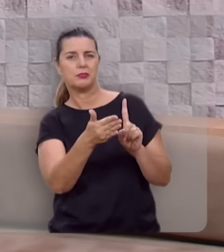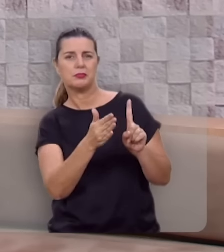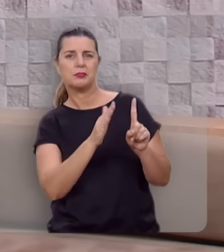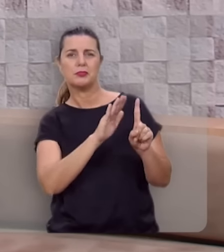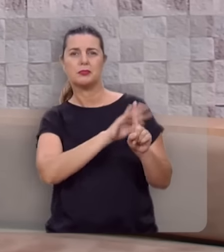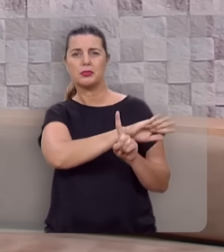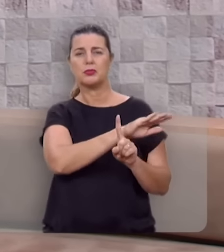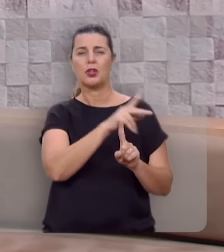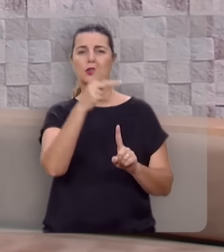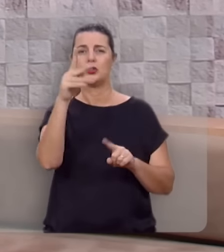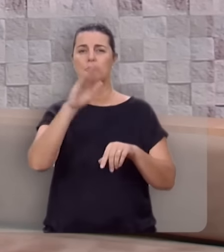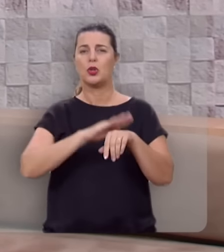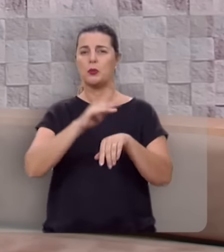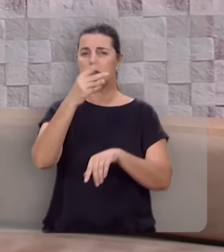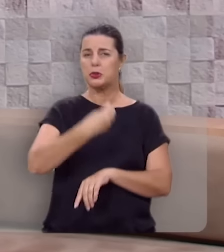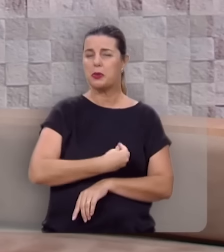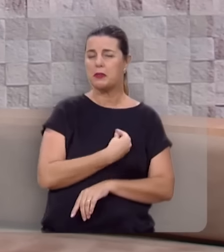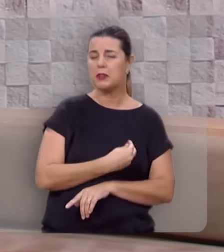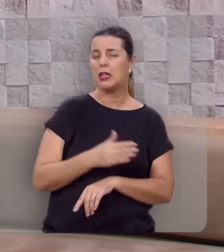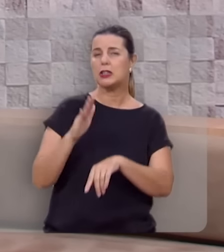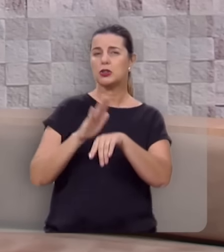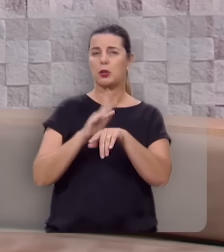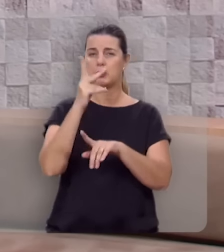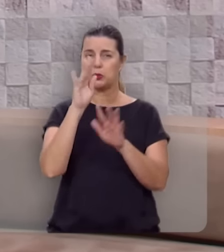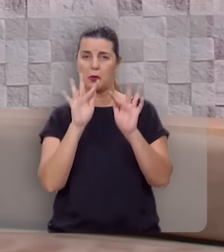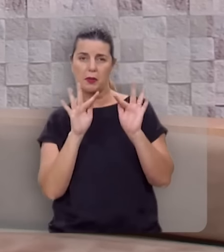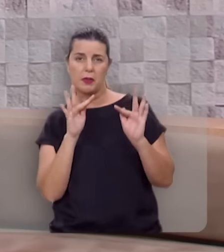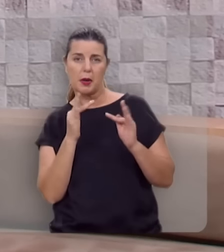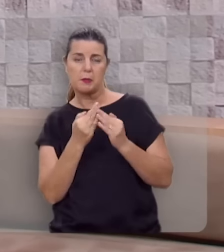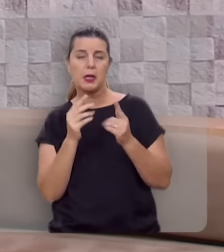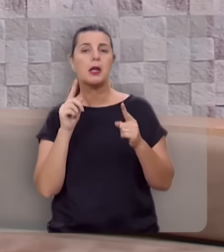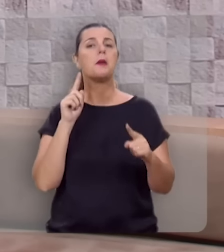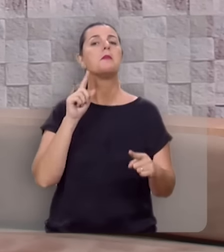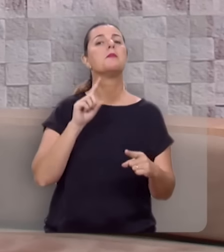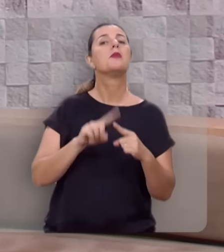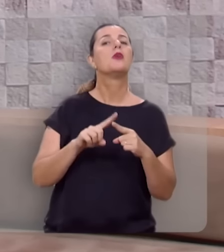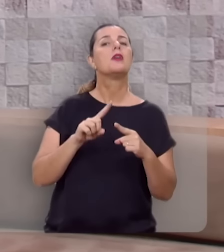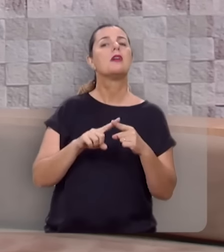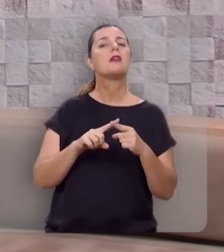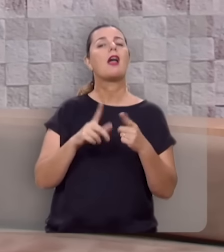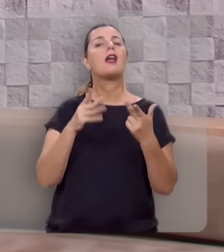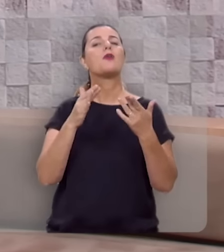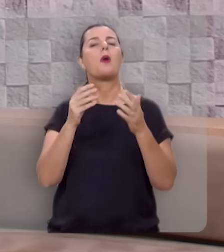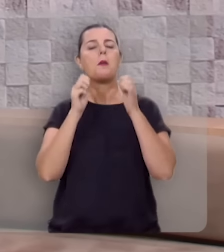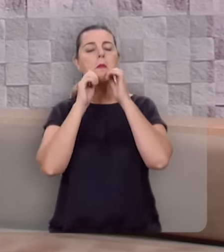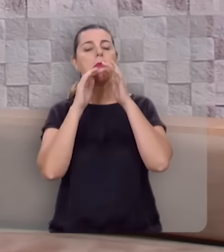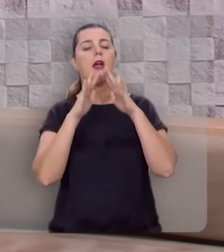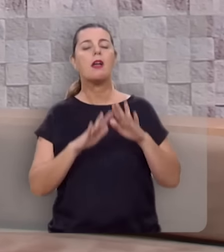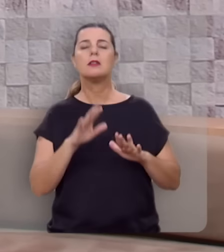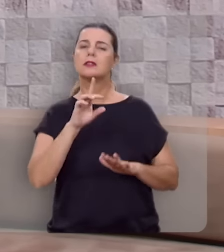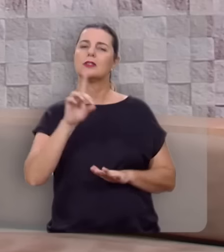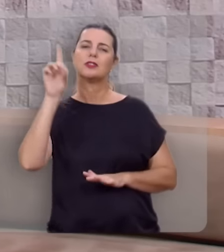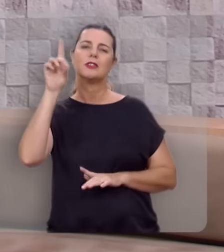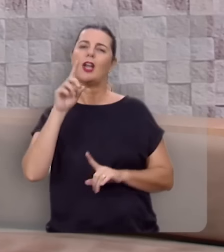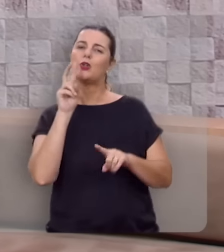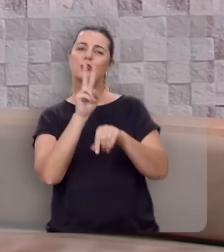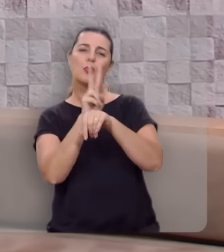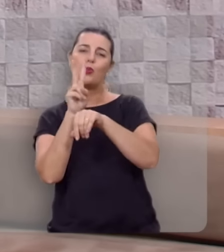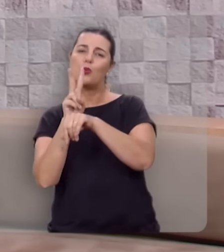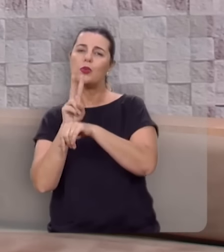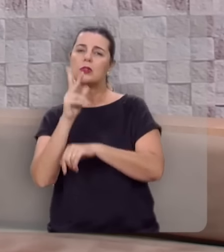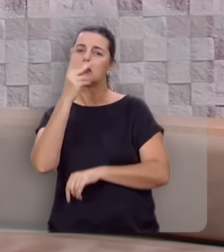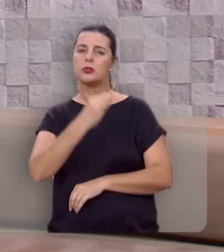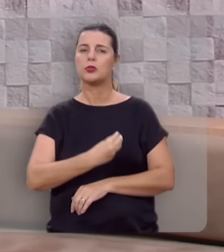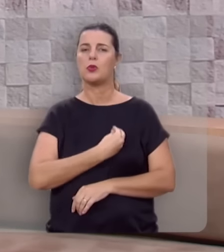caíram sobre a sua vida, sobre você, sobre a sua família, exatamente como dádiva de Deus, bênção de Deus